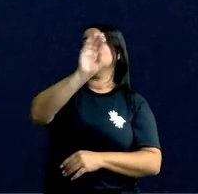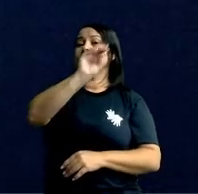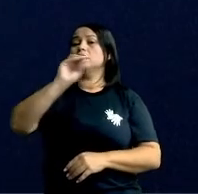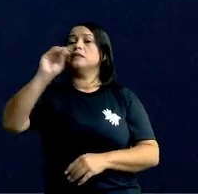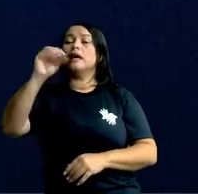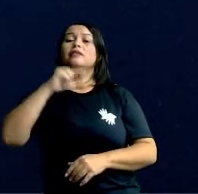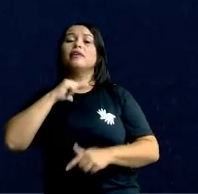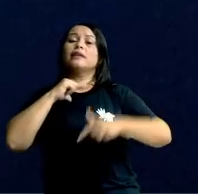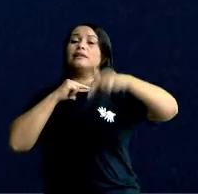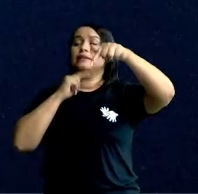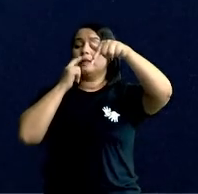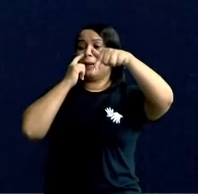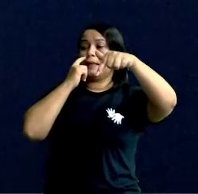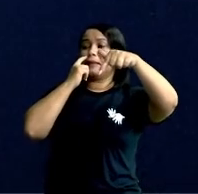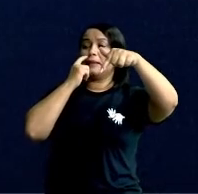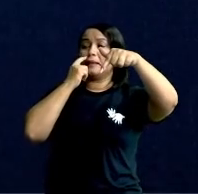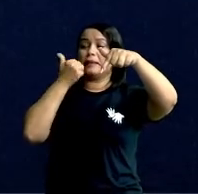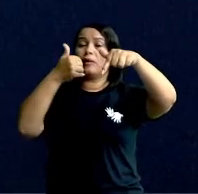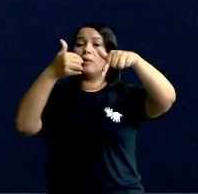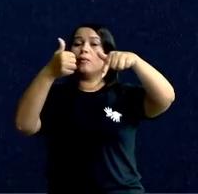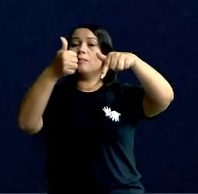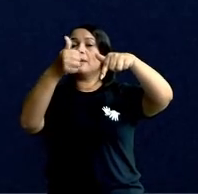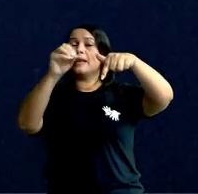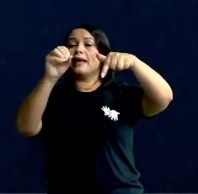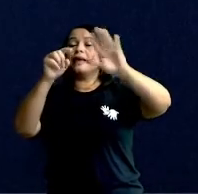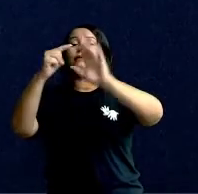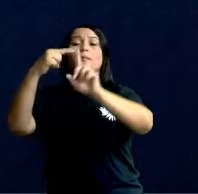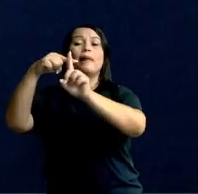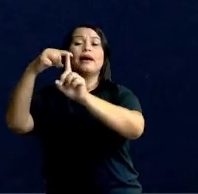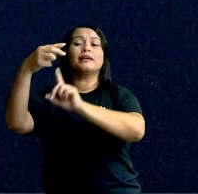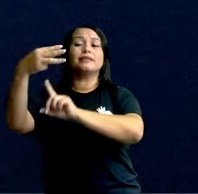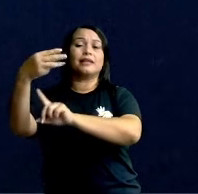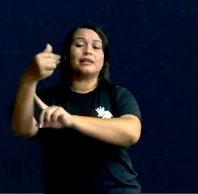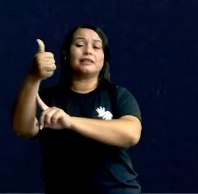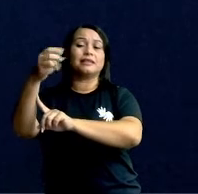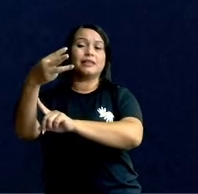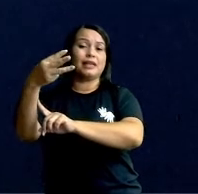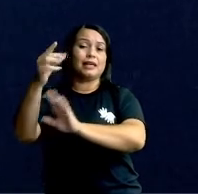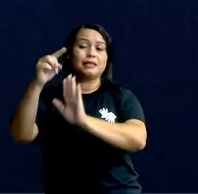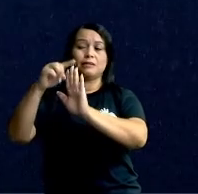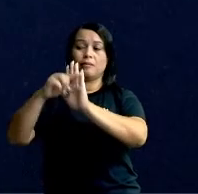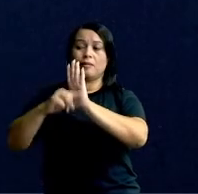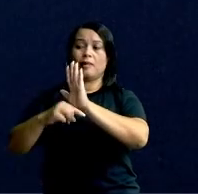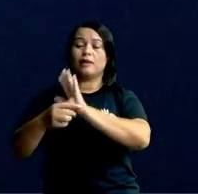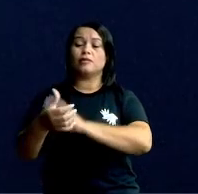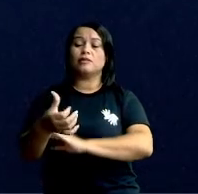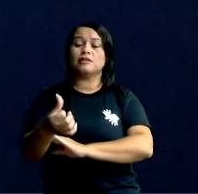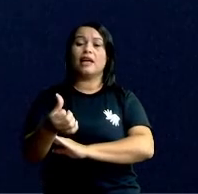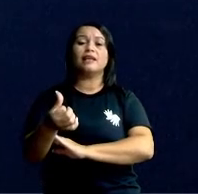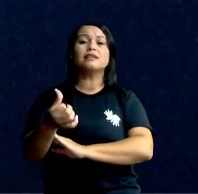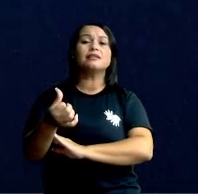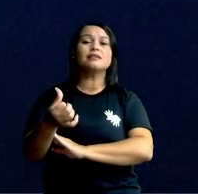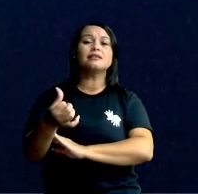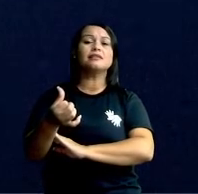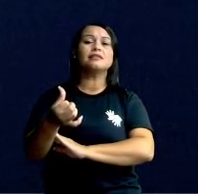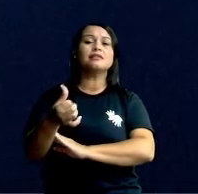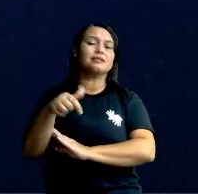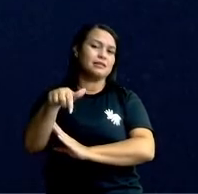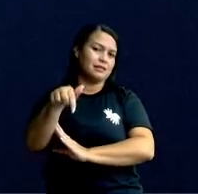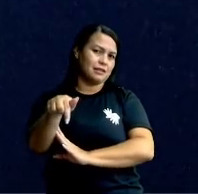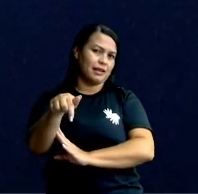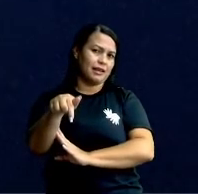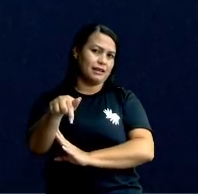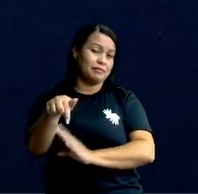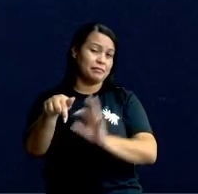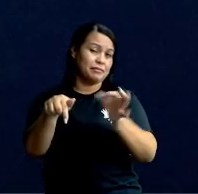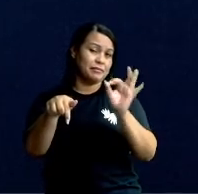Vão sobrar 7. Então, 10 mais 3, 13. 13 menos 6,